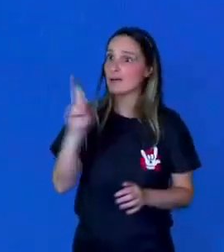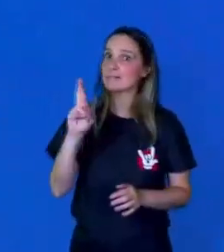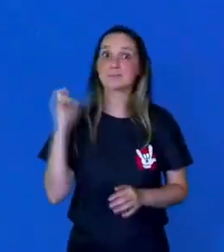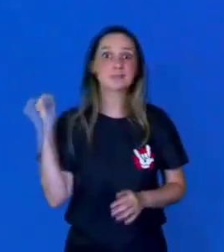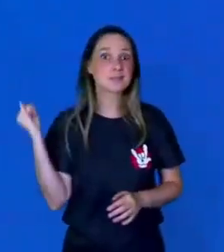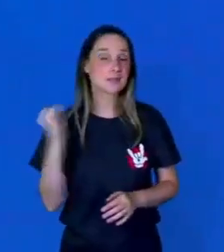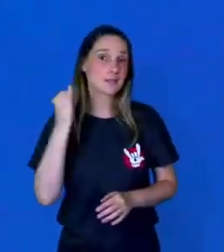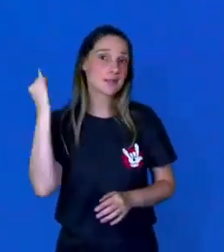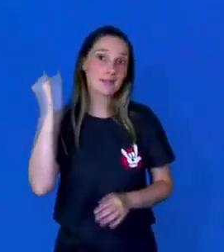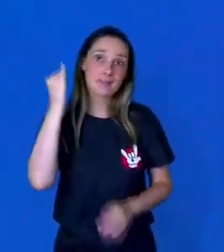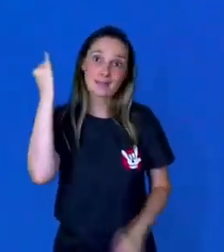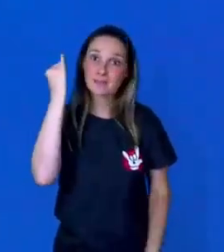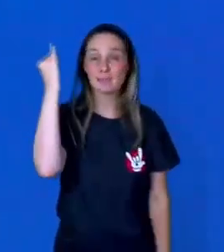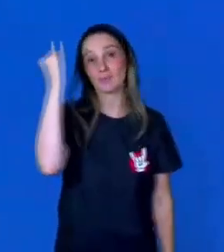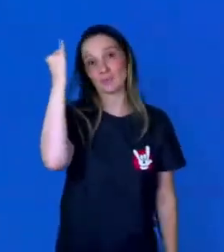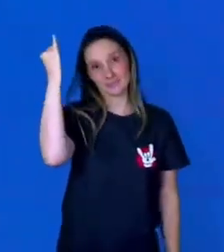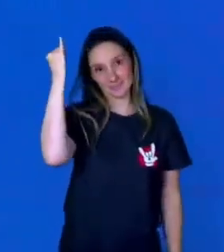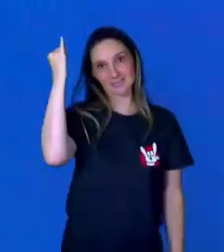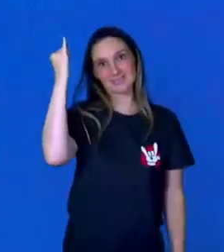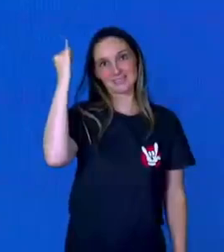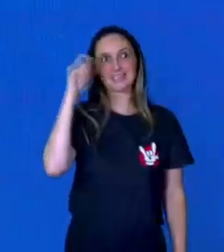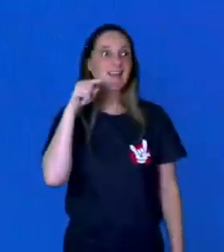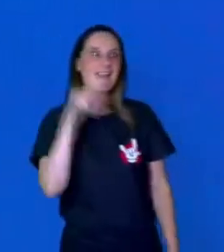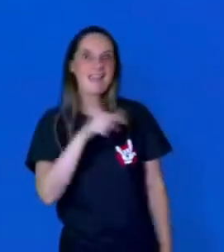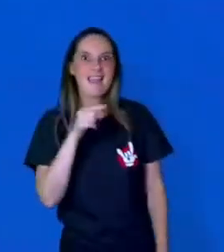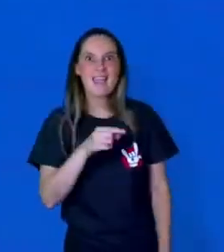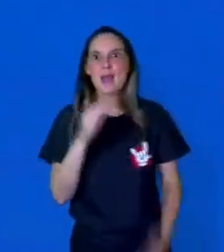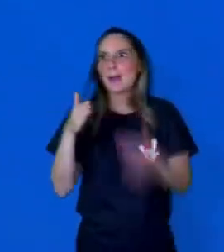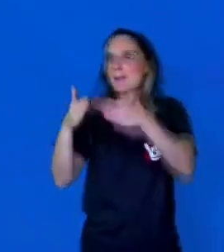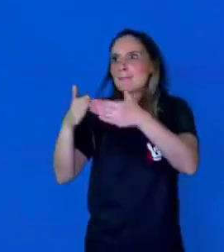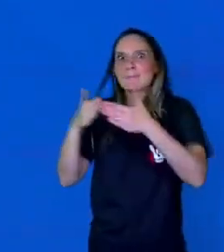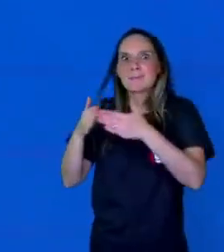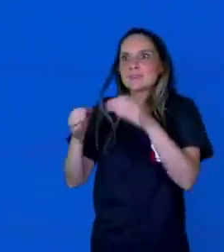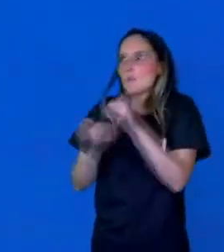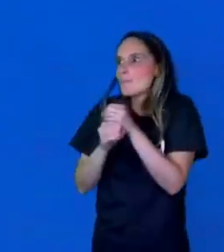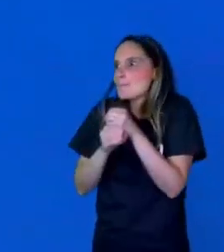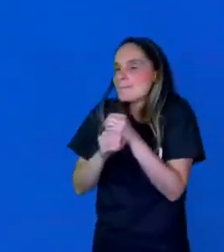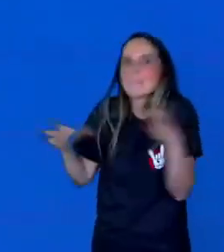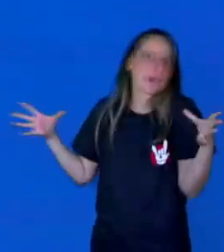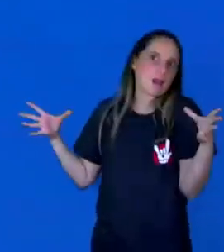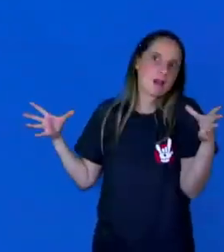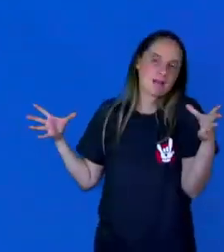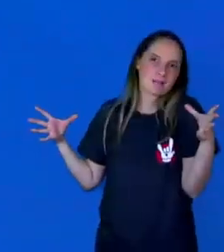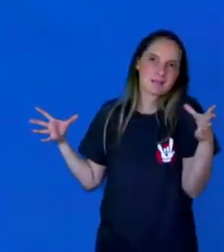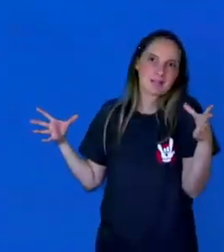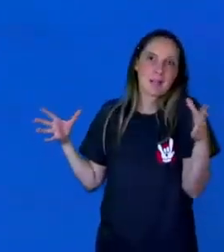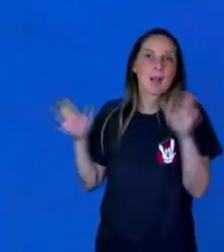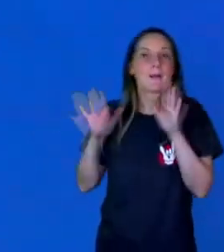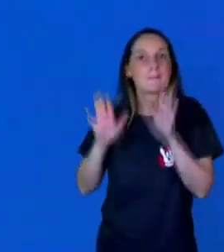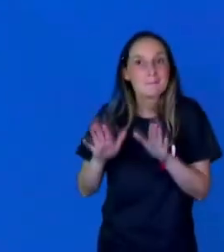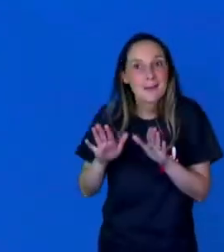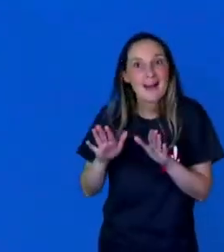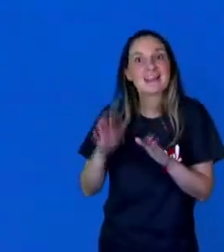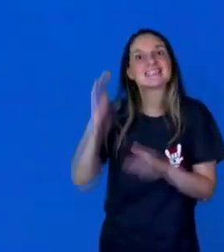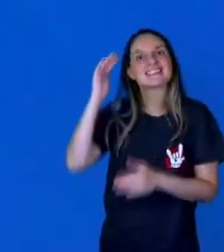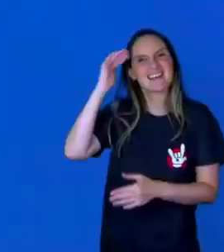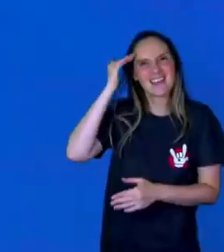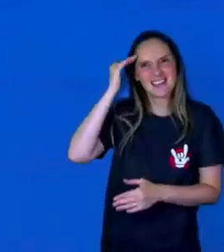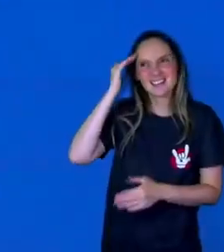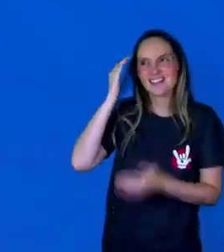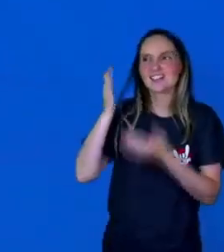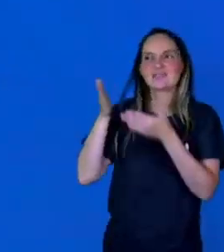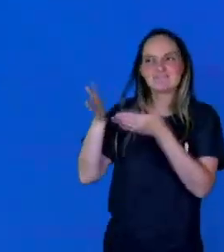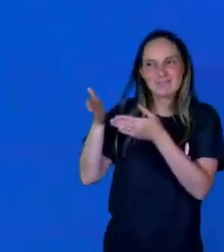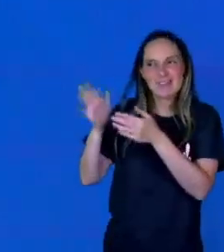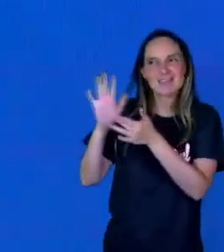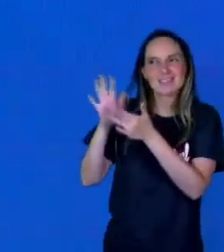Ele não pediu esmola, ele falou assim: eu quero ver. Cara, esse cara pediu uma coisa que ninguém pede para ninguém. Mas ele discerniu: quem está na minha frente não é qualquer